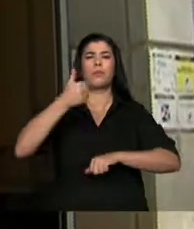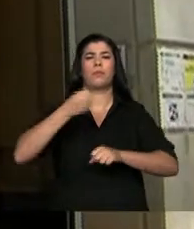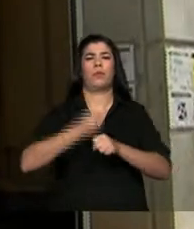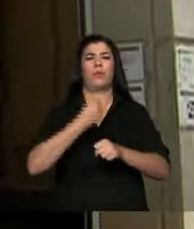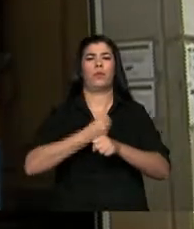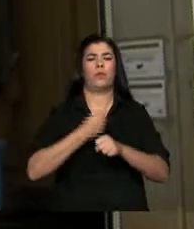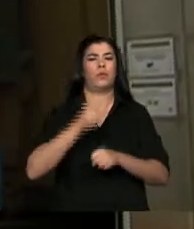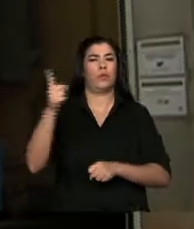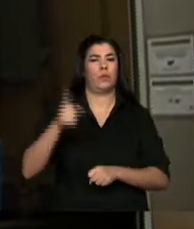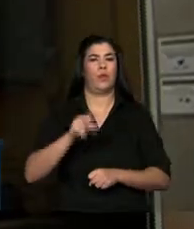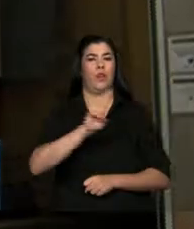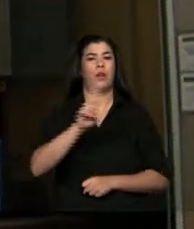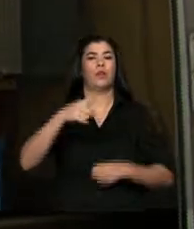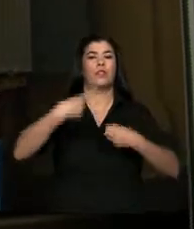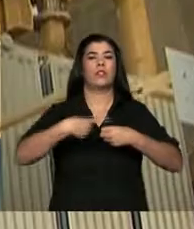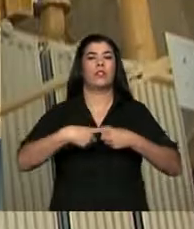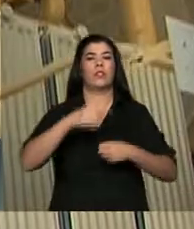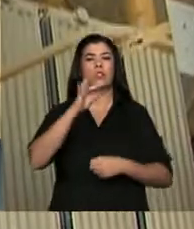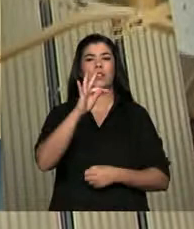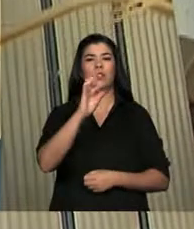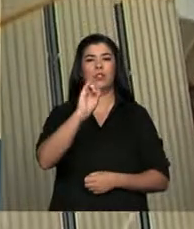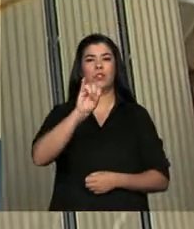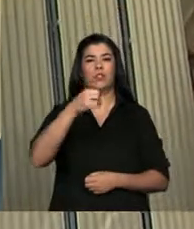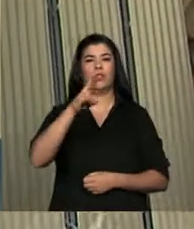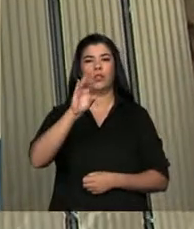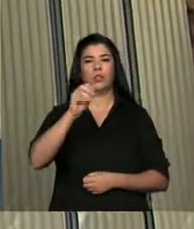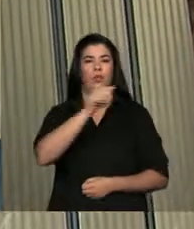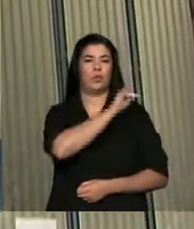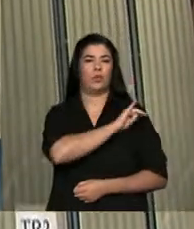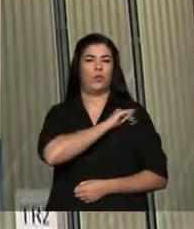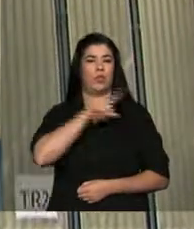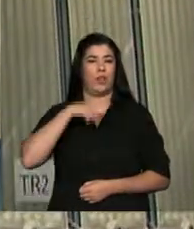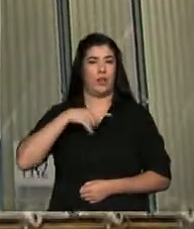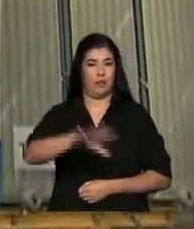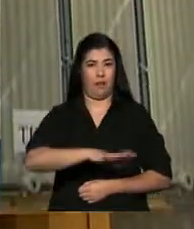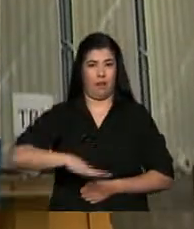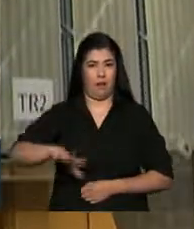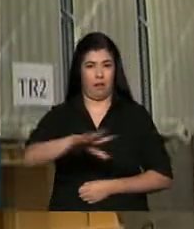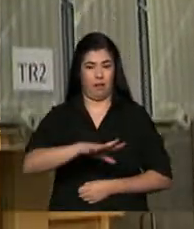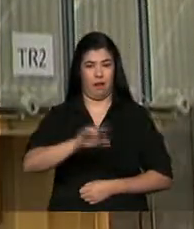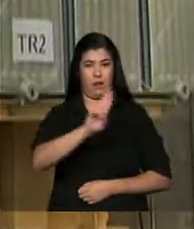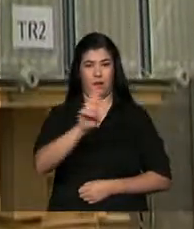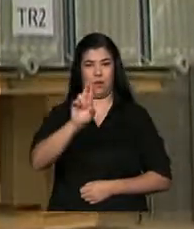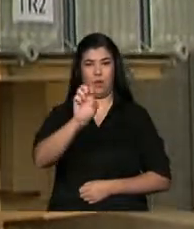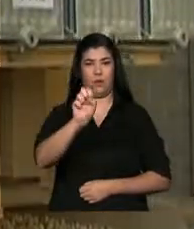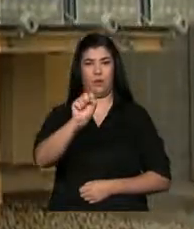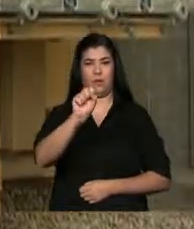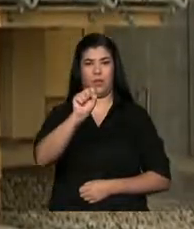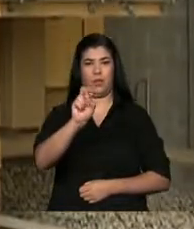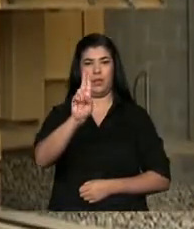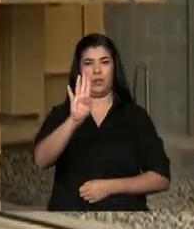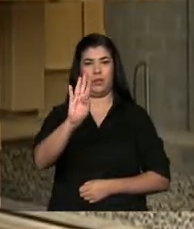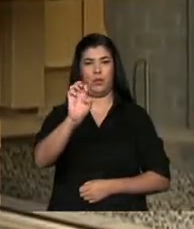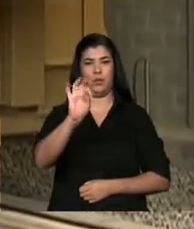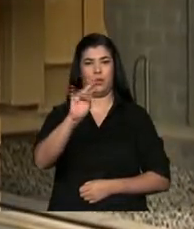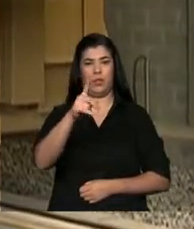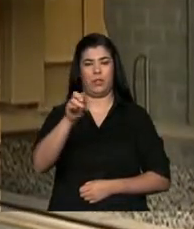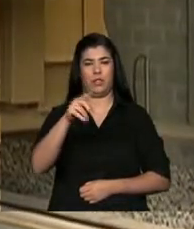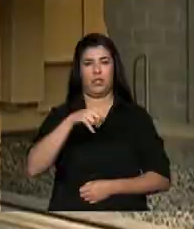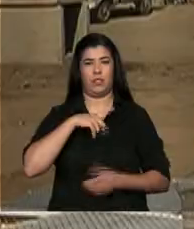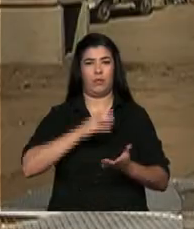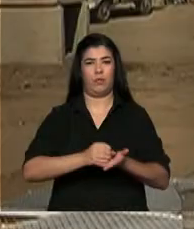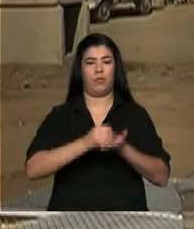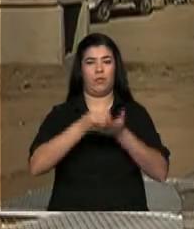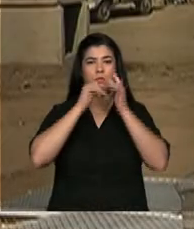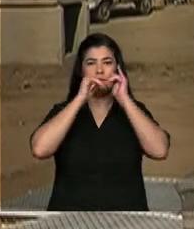Barra da Tijuca, zona oeste da cidade. A subestação vai ser a responsável por fornecer energia elétrica para todo o